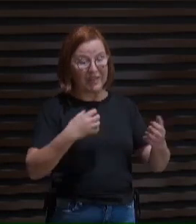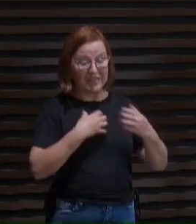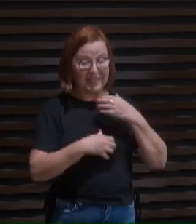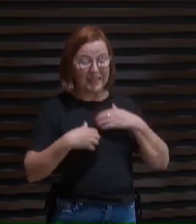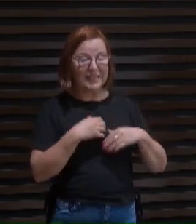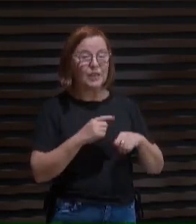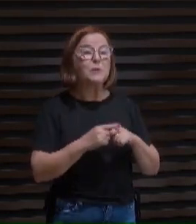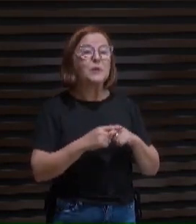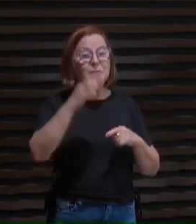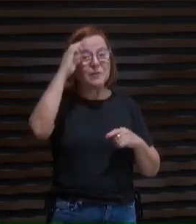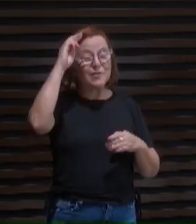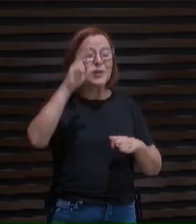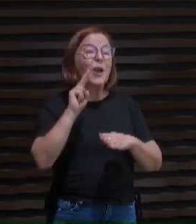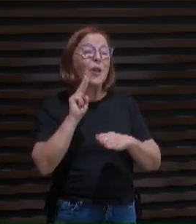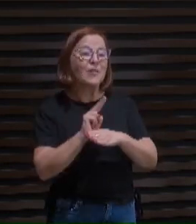de vós.